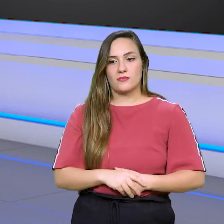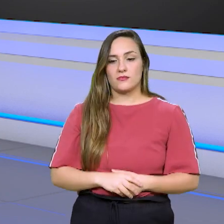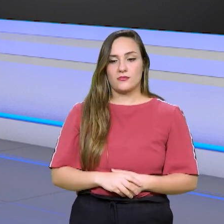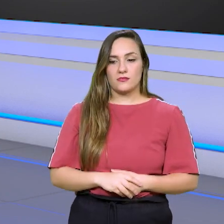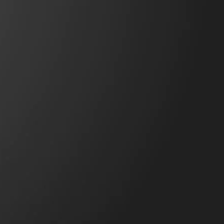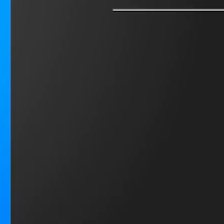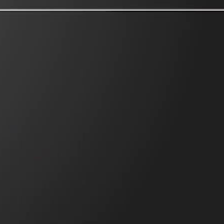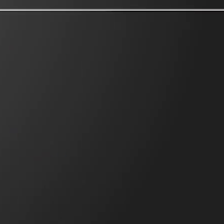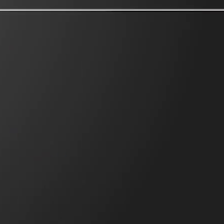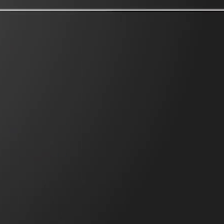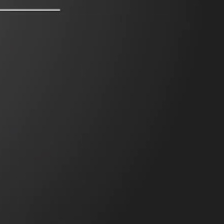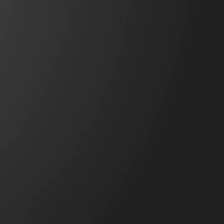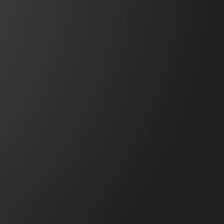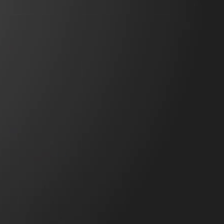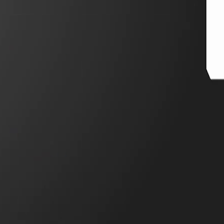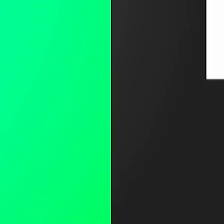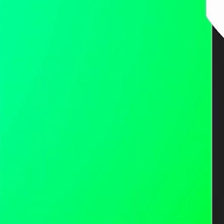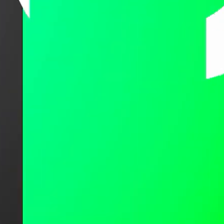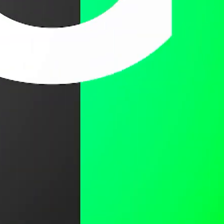quarta-feira.